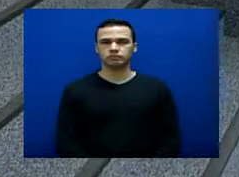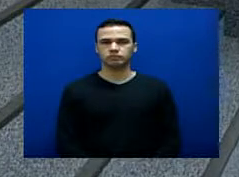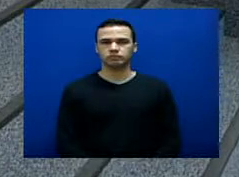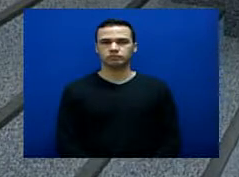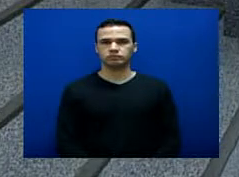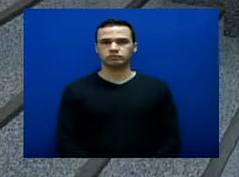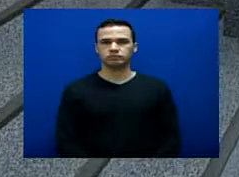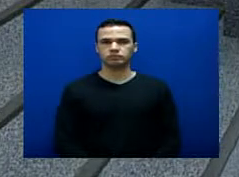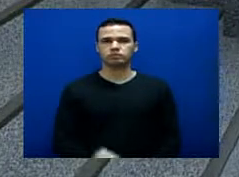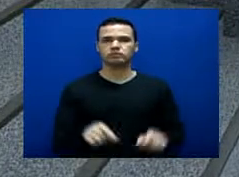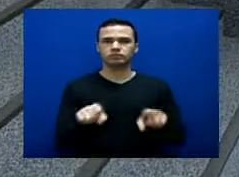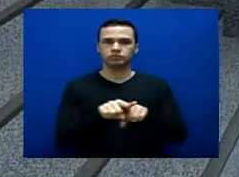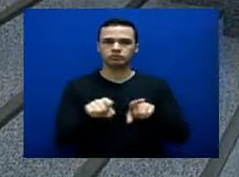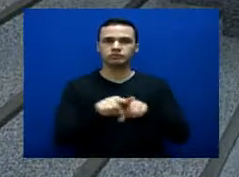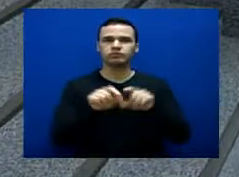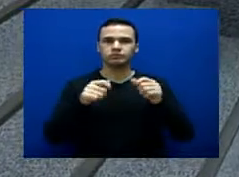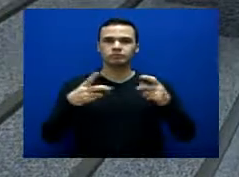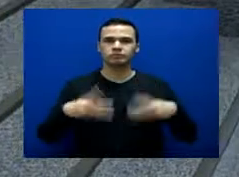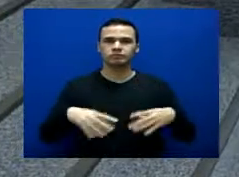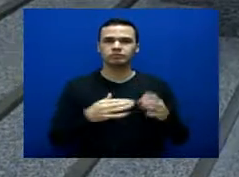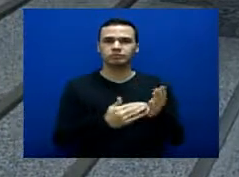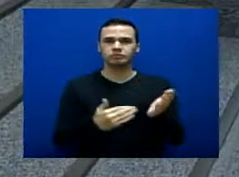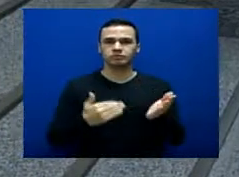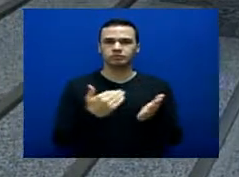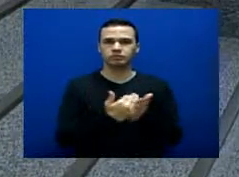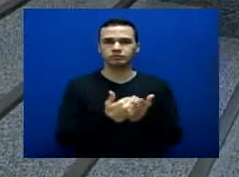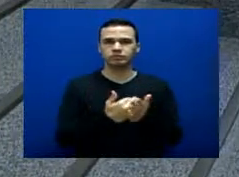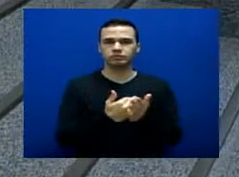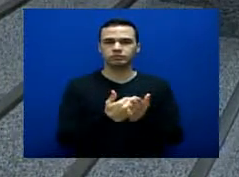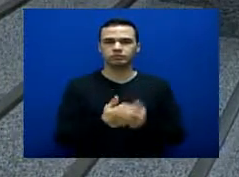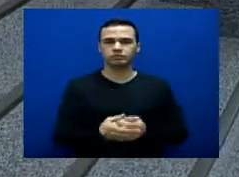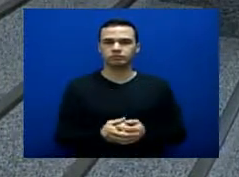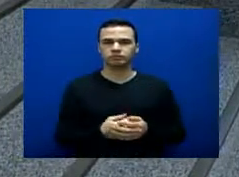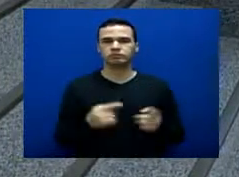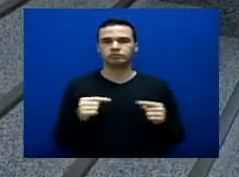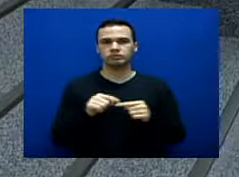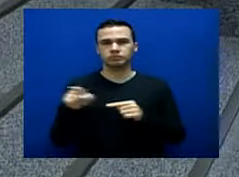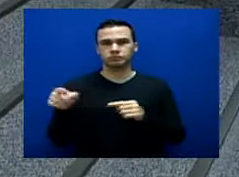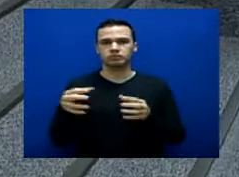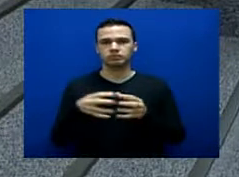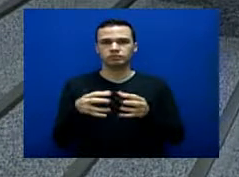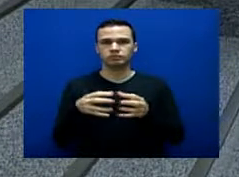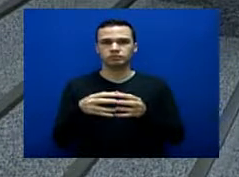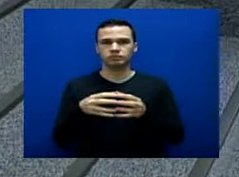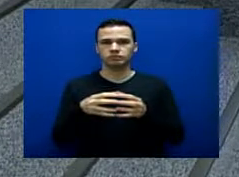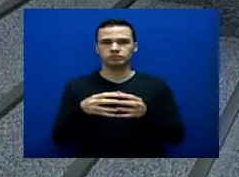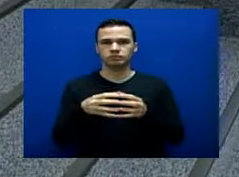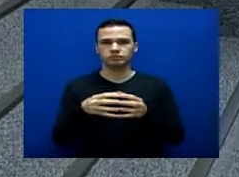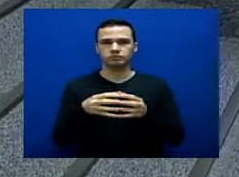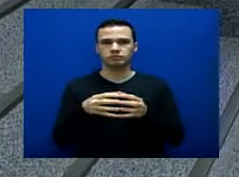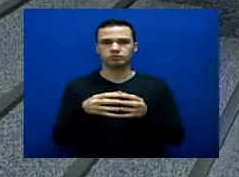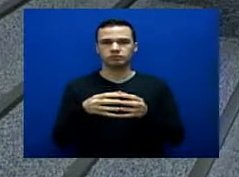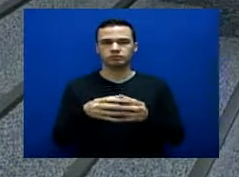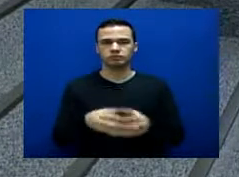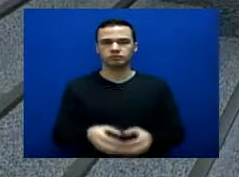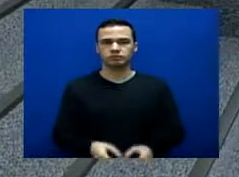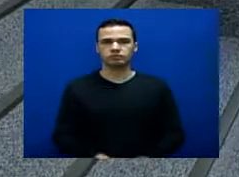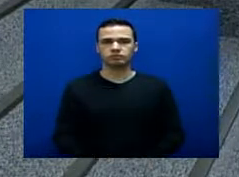Senhor presidente, eu também queria, senhor presidente, em nome... Senhor presidente, só como eu fui citado,